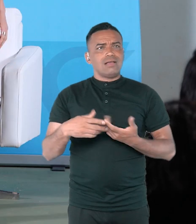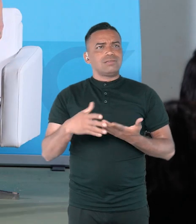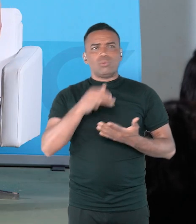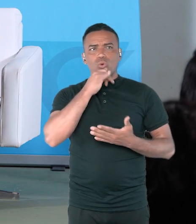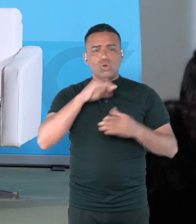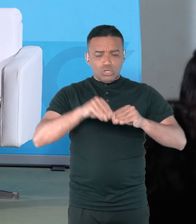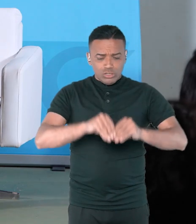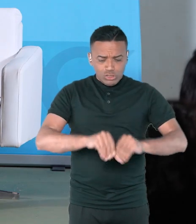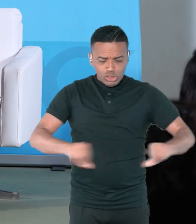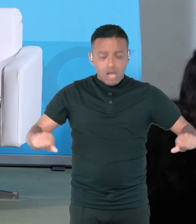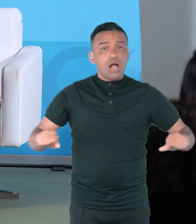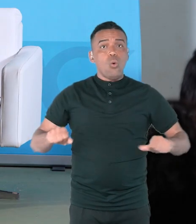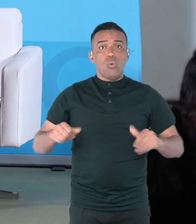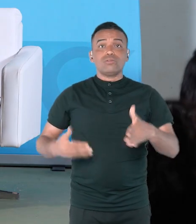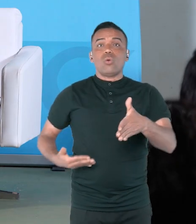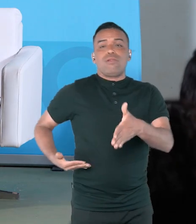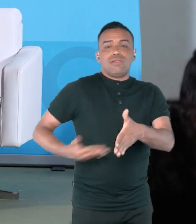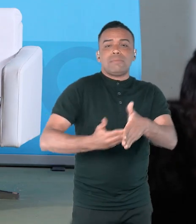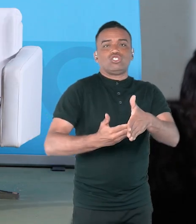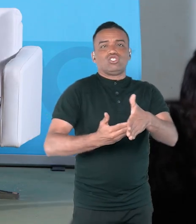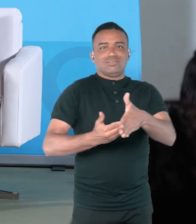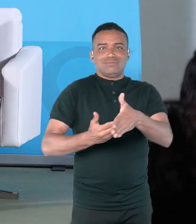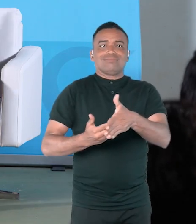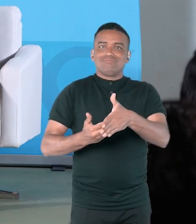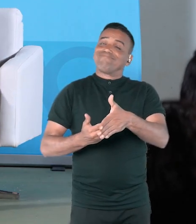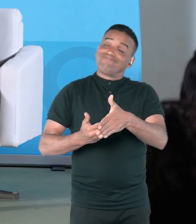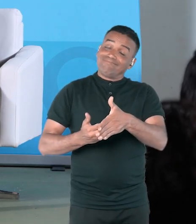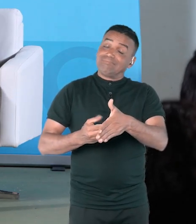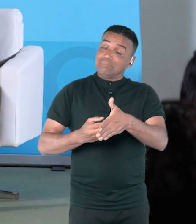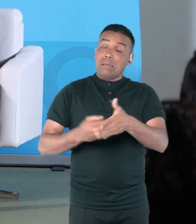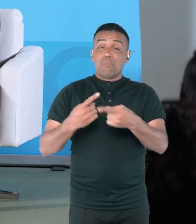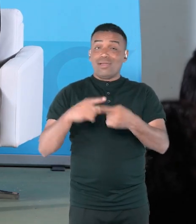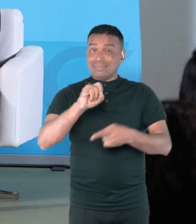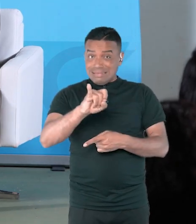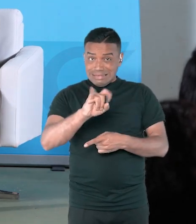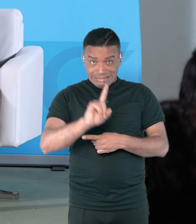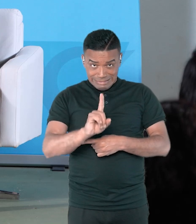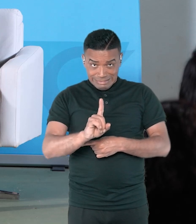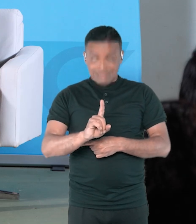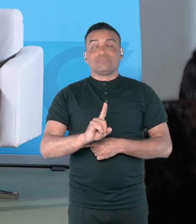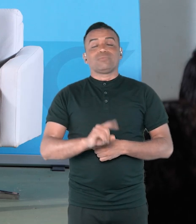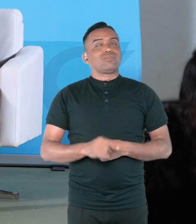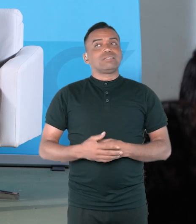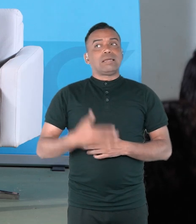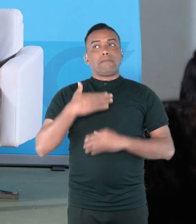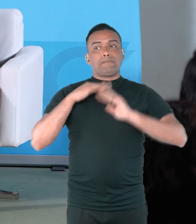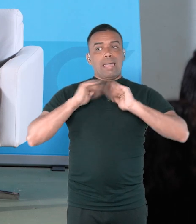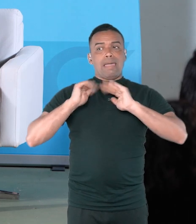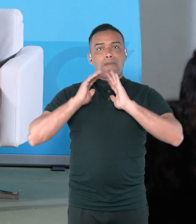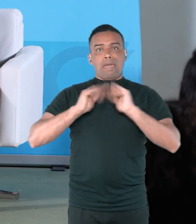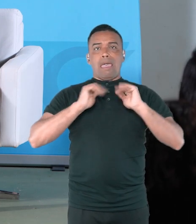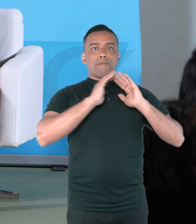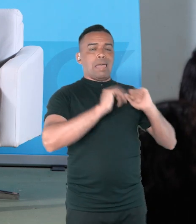chão e falar, daqui eu não passo. Porque, senão, você atendendo